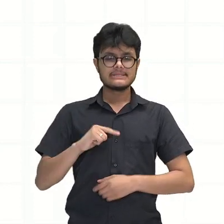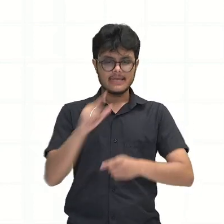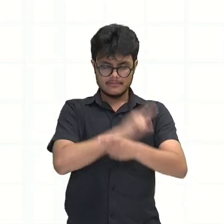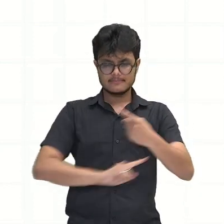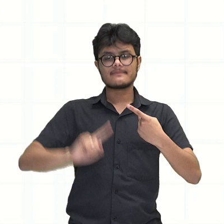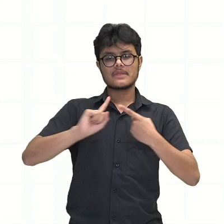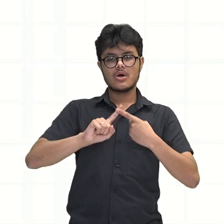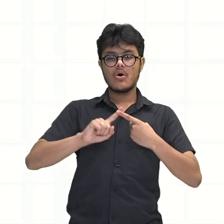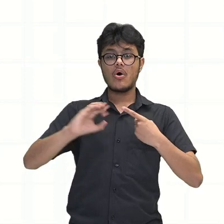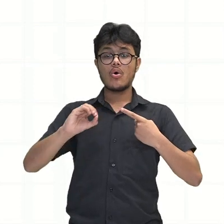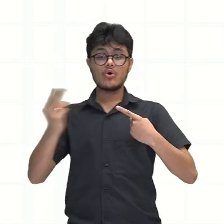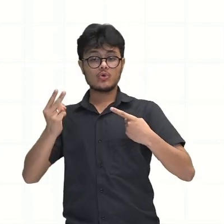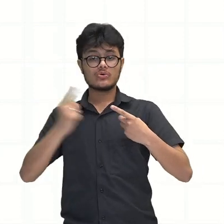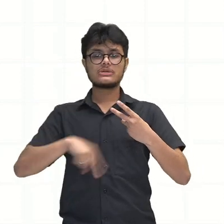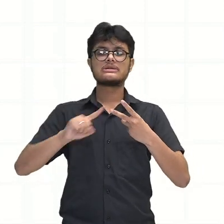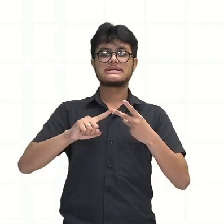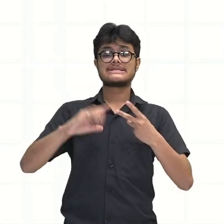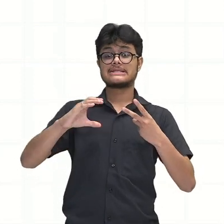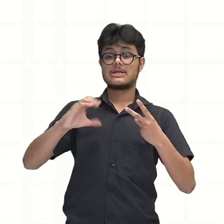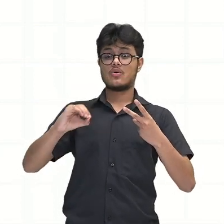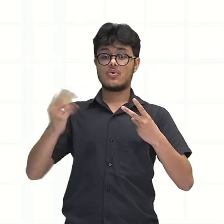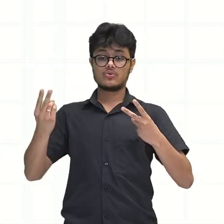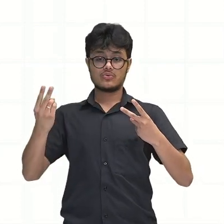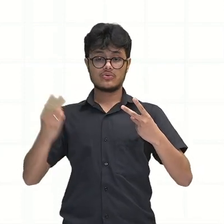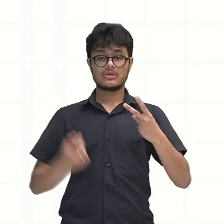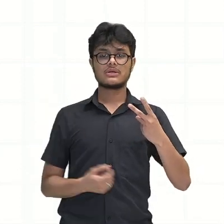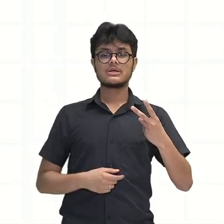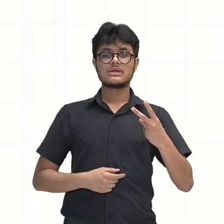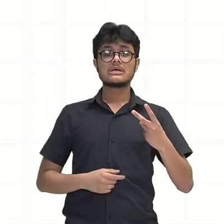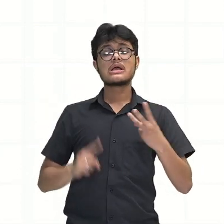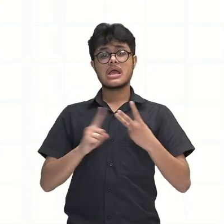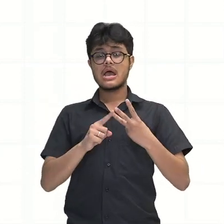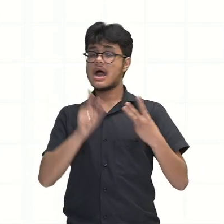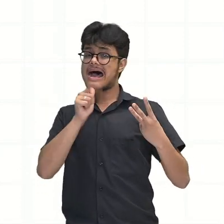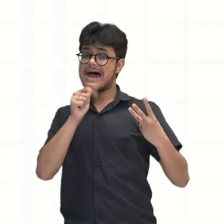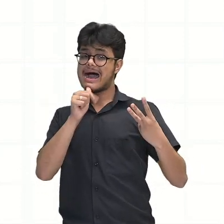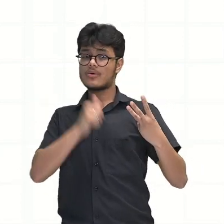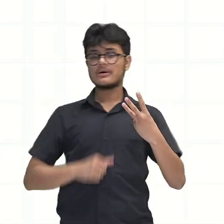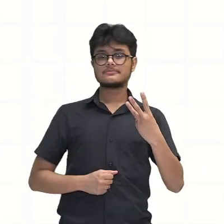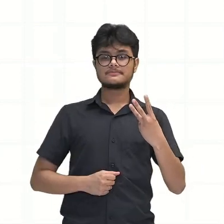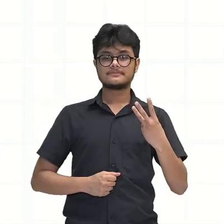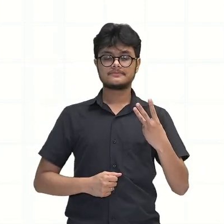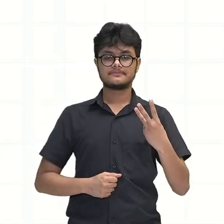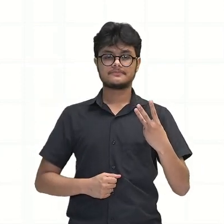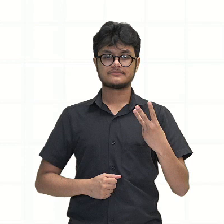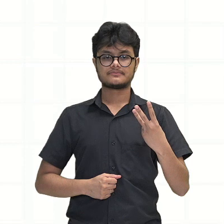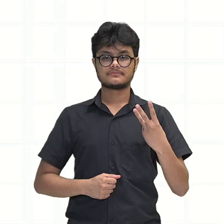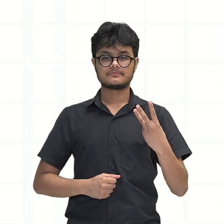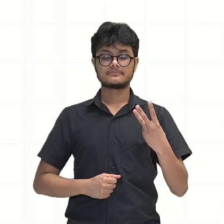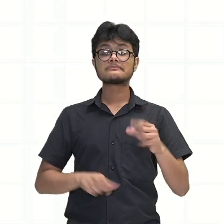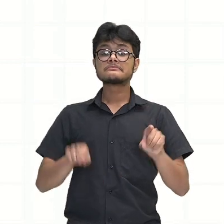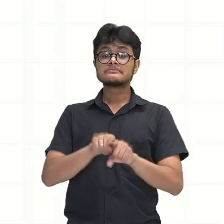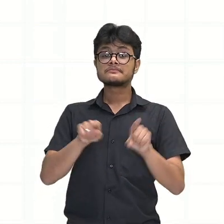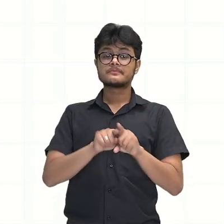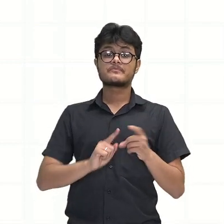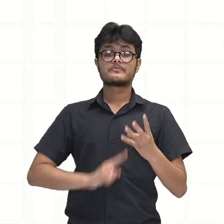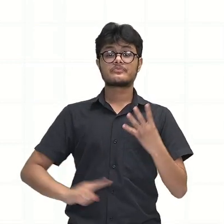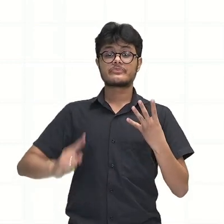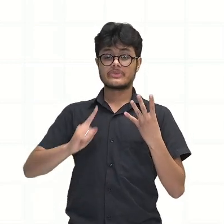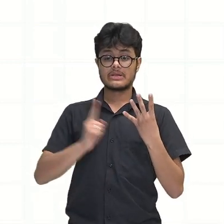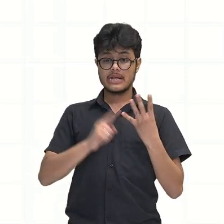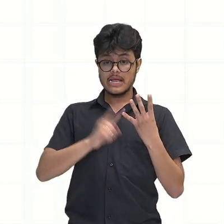gás carbônico, nós temos água e nós temos, ó,